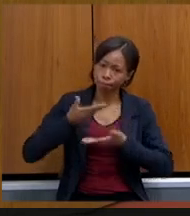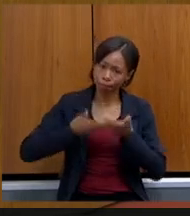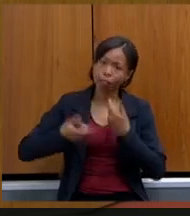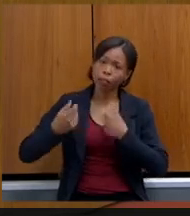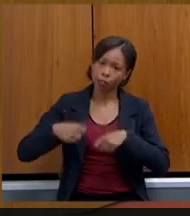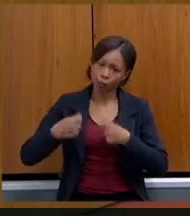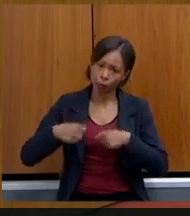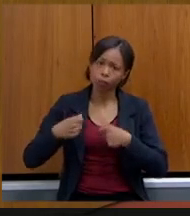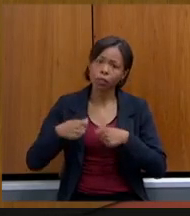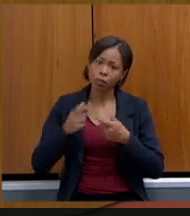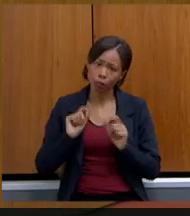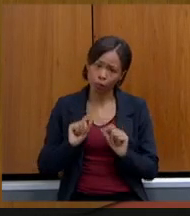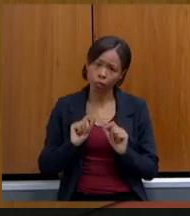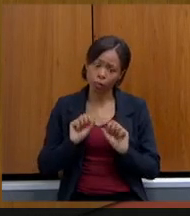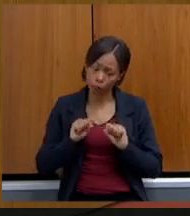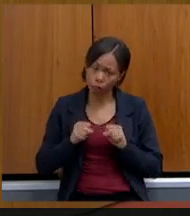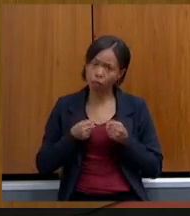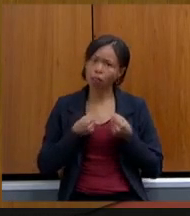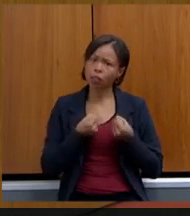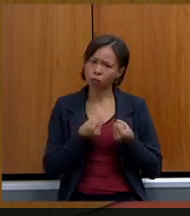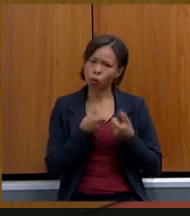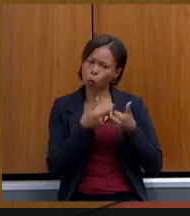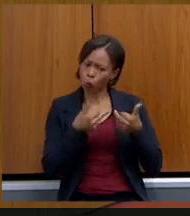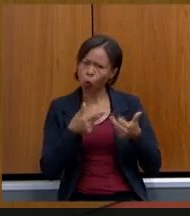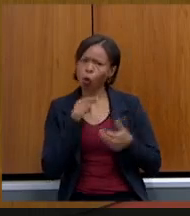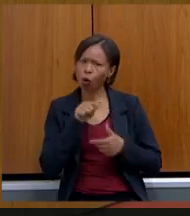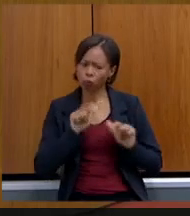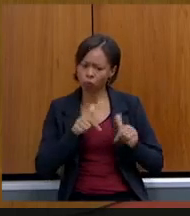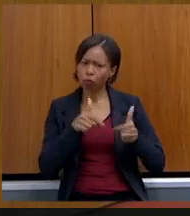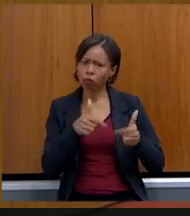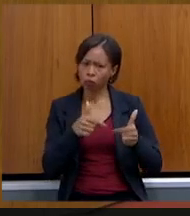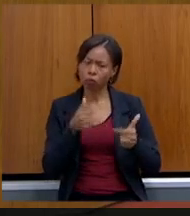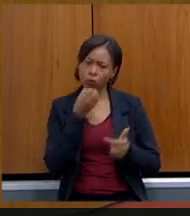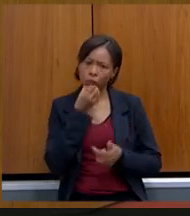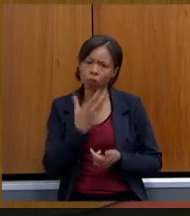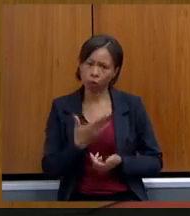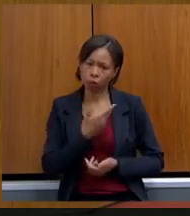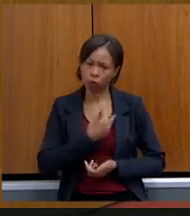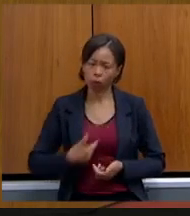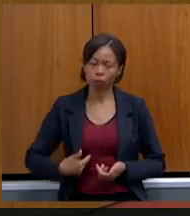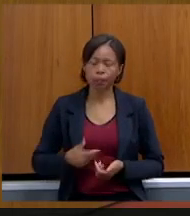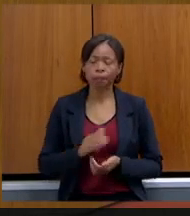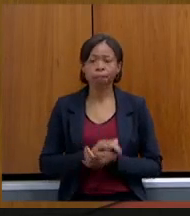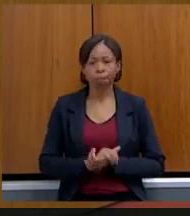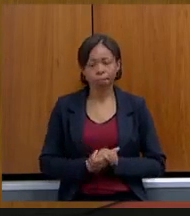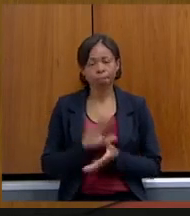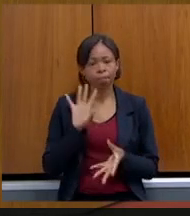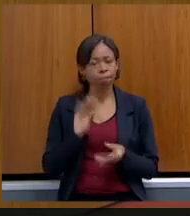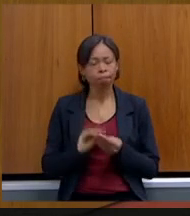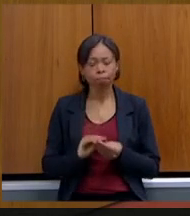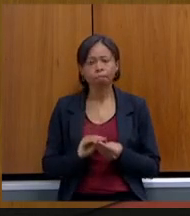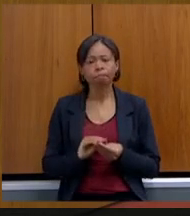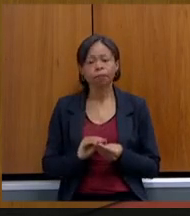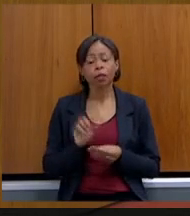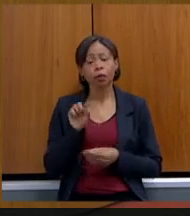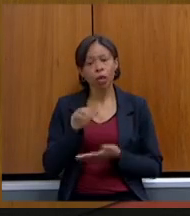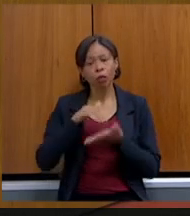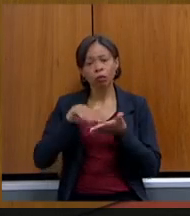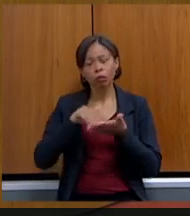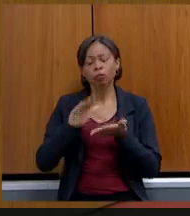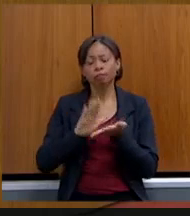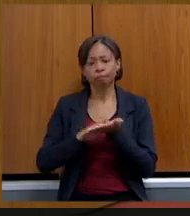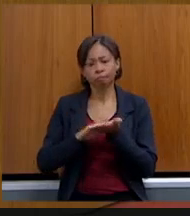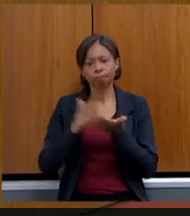da gente consolidar né e defender as boas ações do governo Então é isso é Parabéns aí pelo trabalho não é fácil